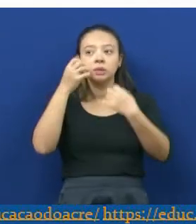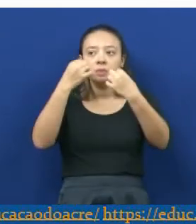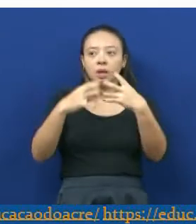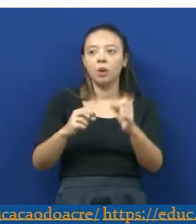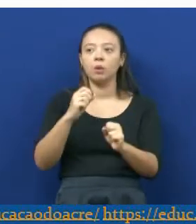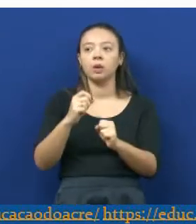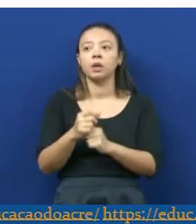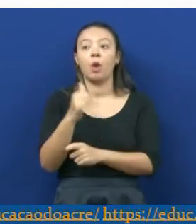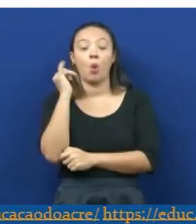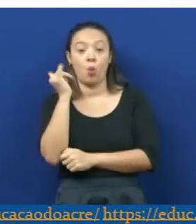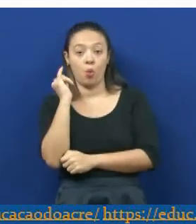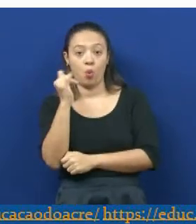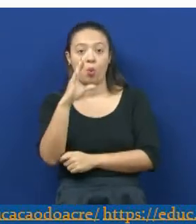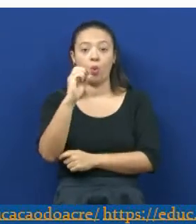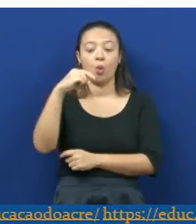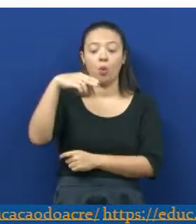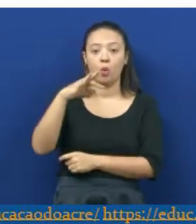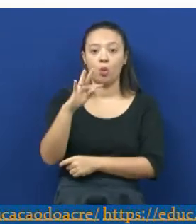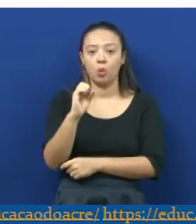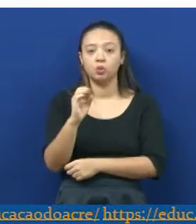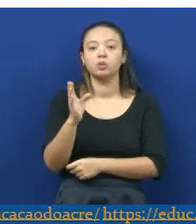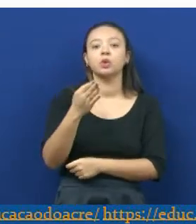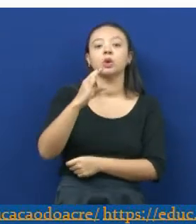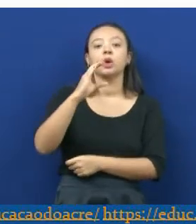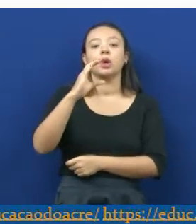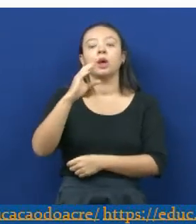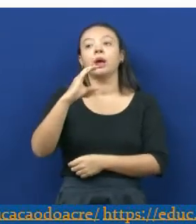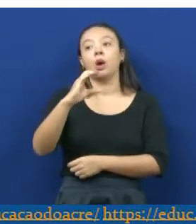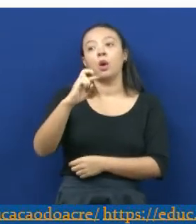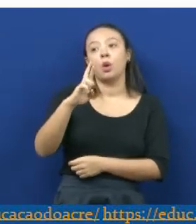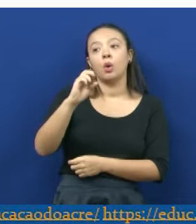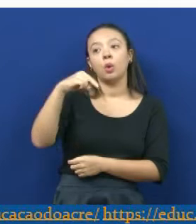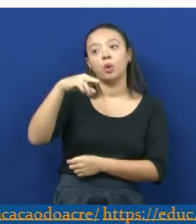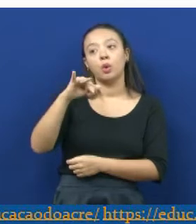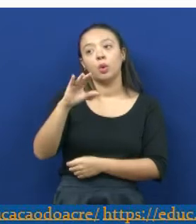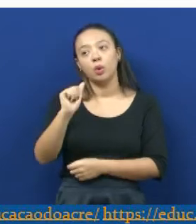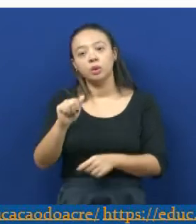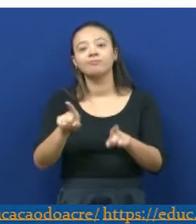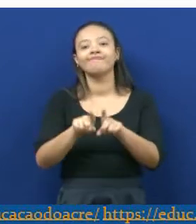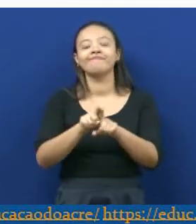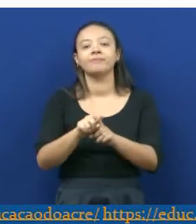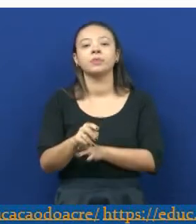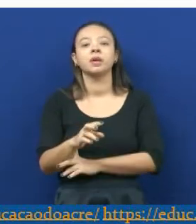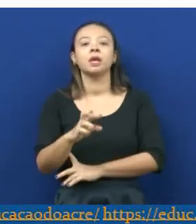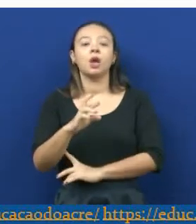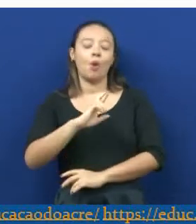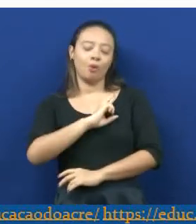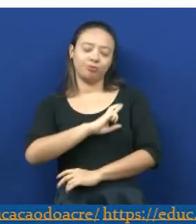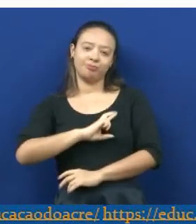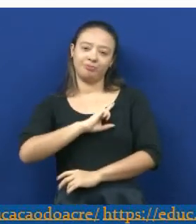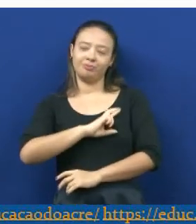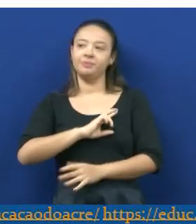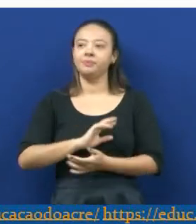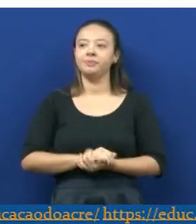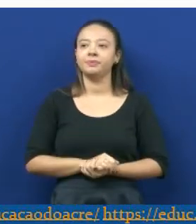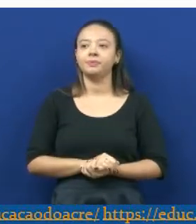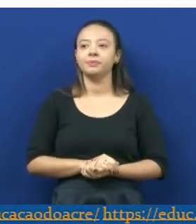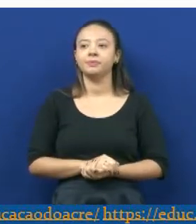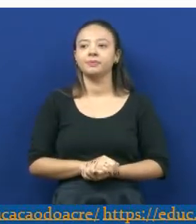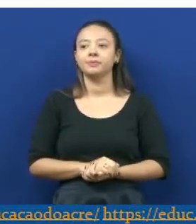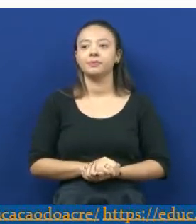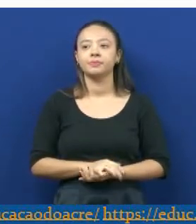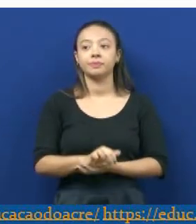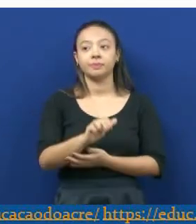crônica e romance. A sua produção está relacionada a algo dramático, épico, lírico, narrativo